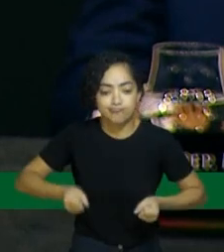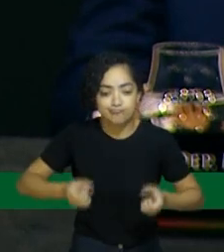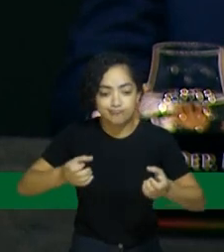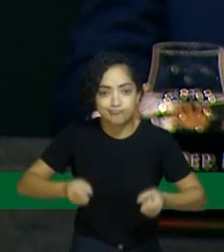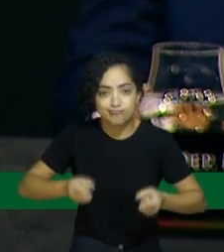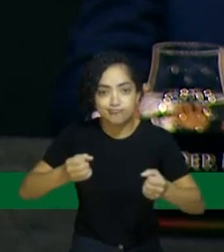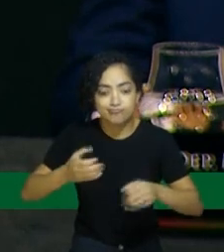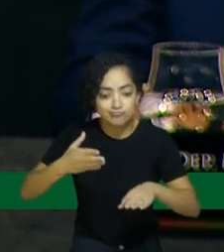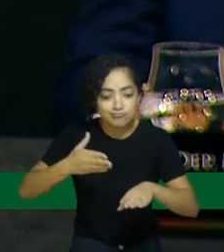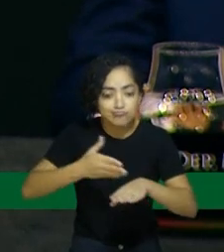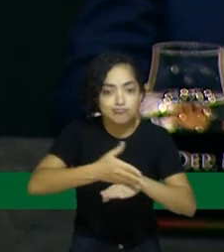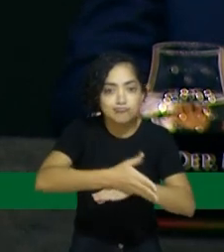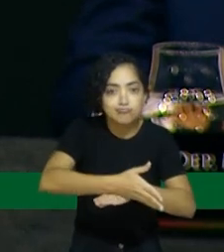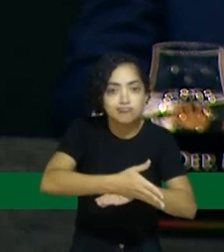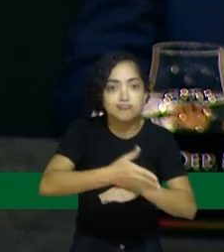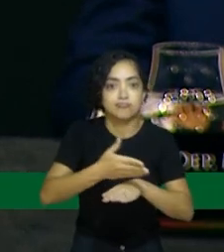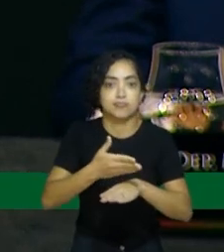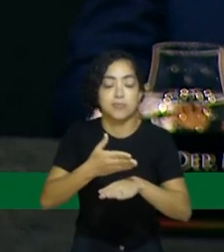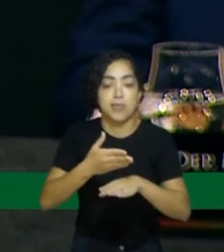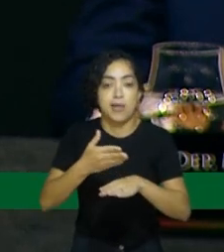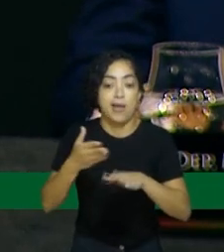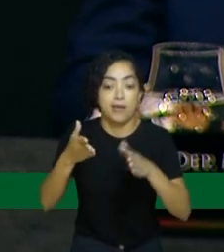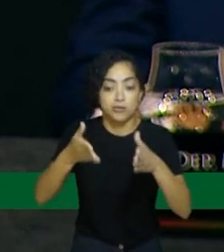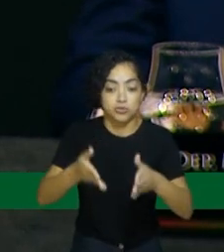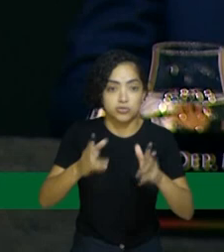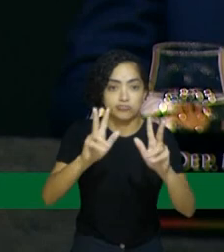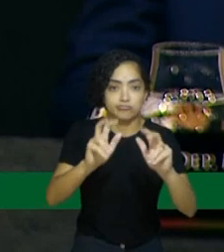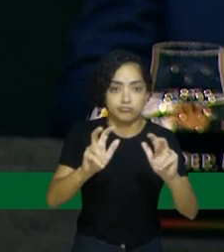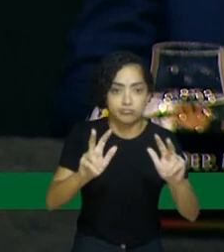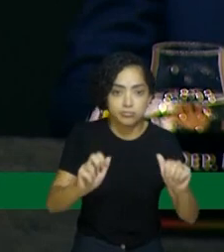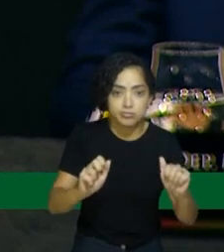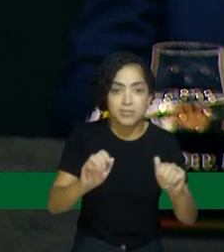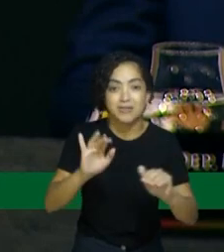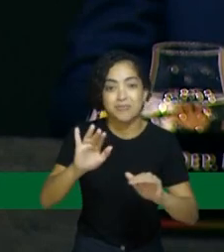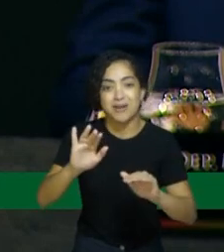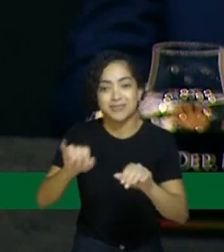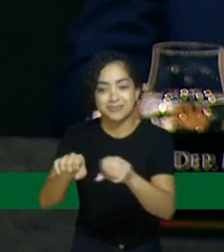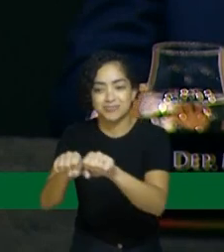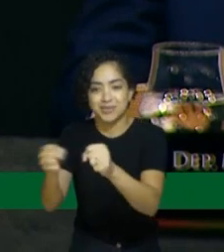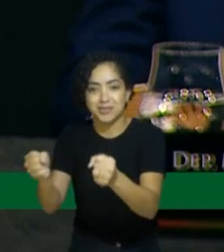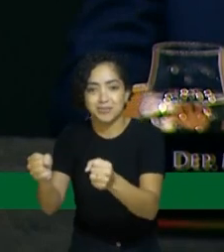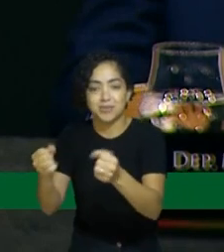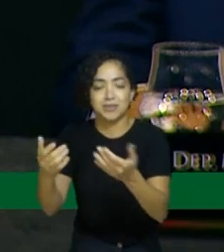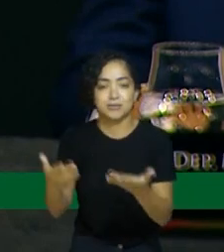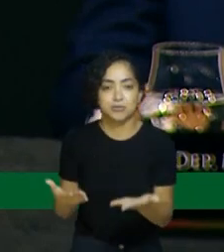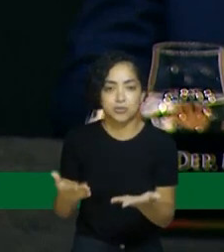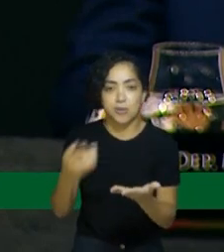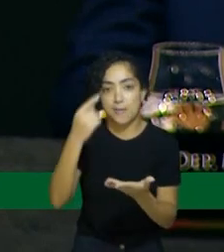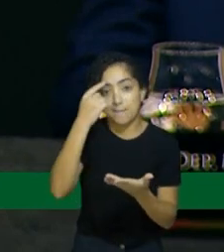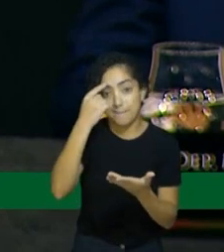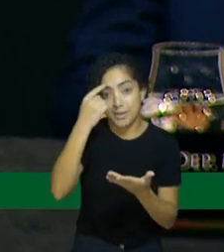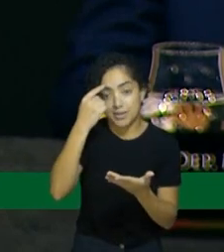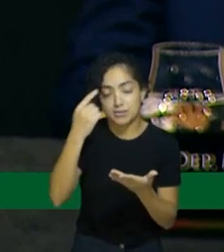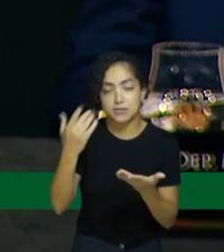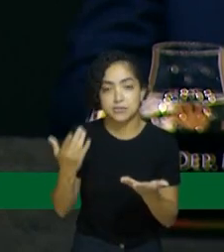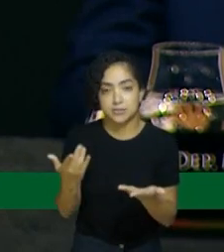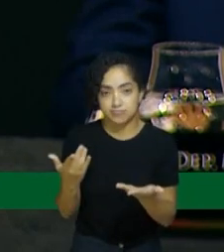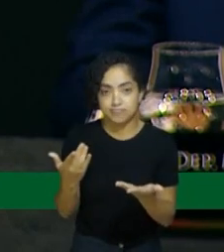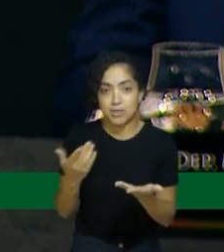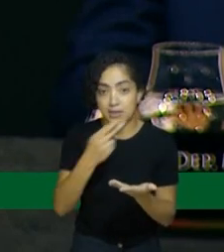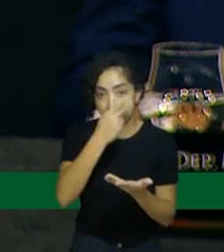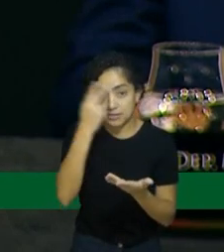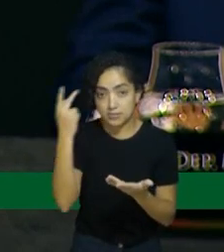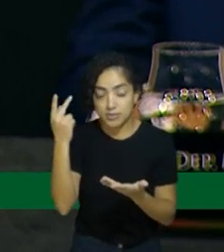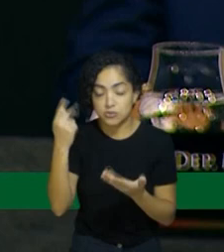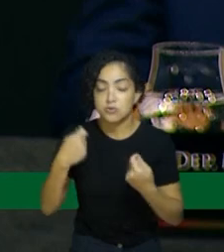e ir até Florianópolis o elevador tá quebrado pensa na cena nas pessoas que